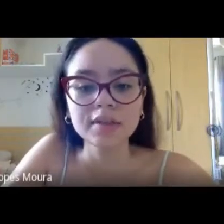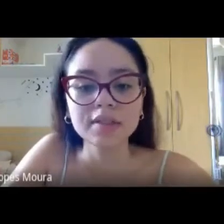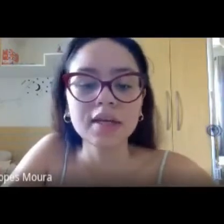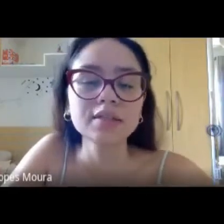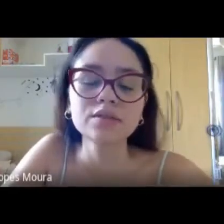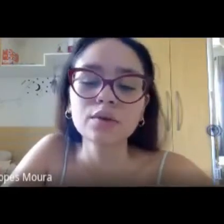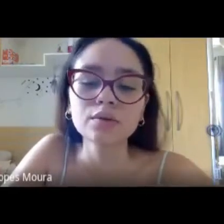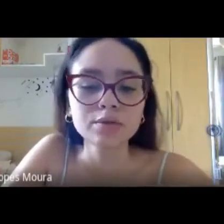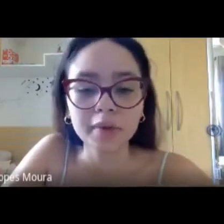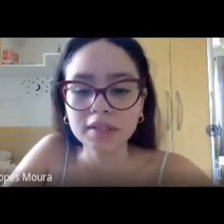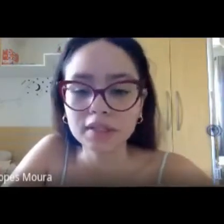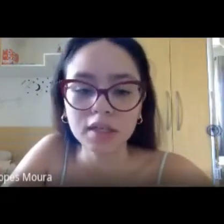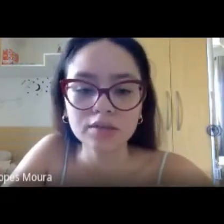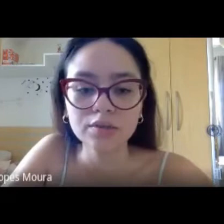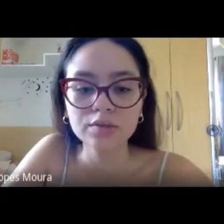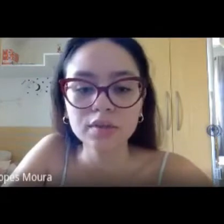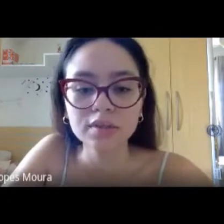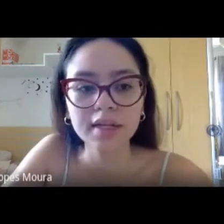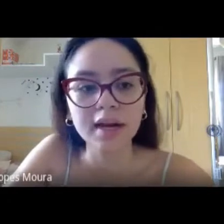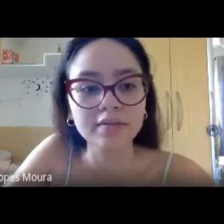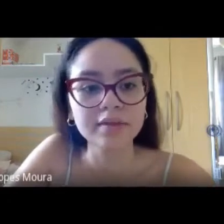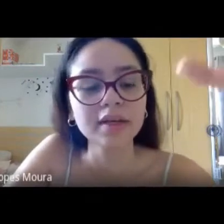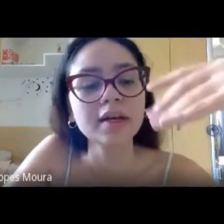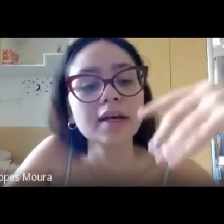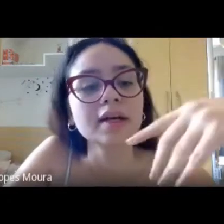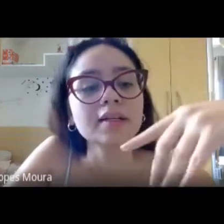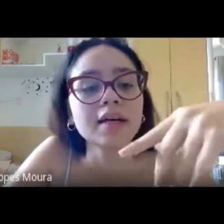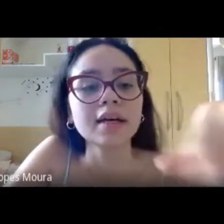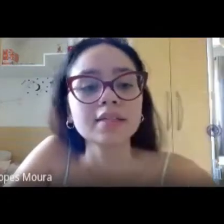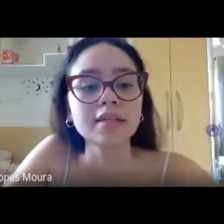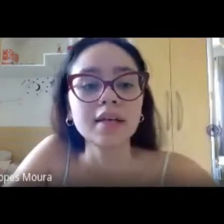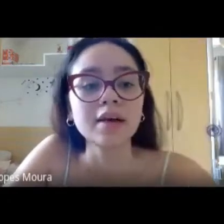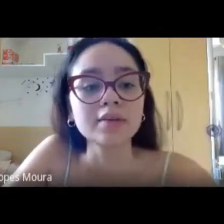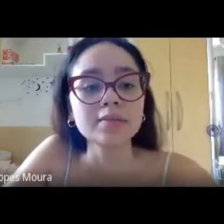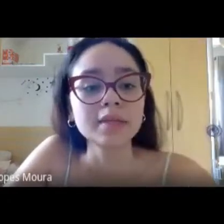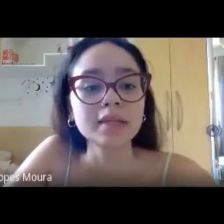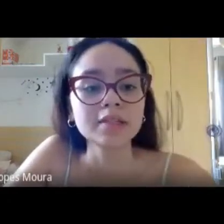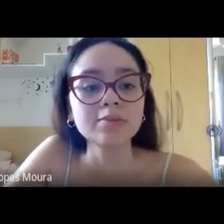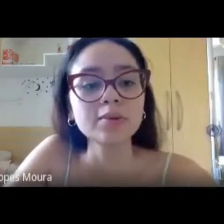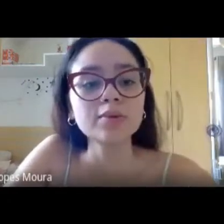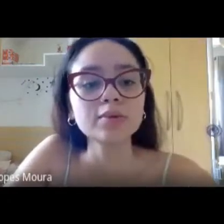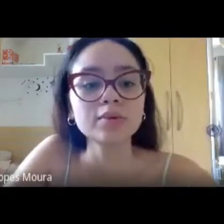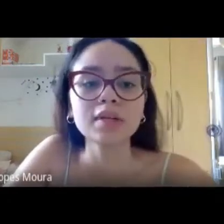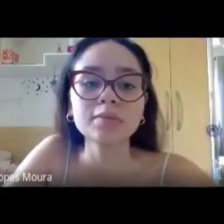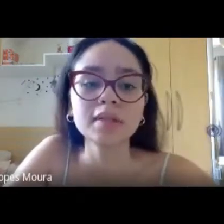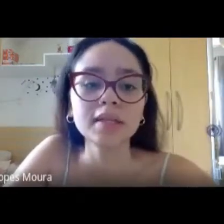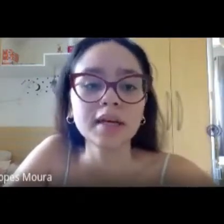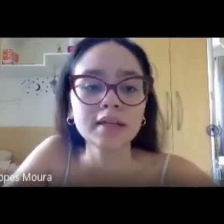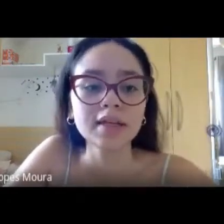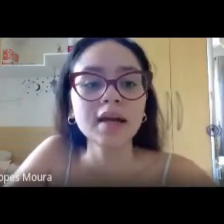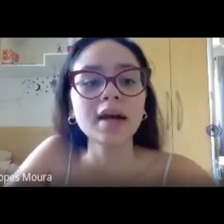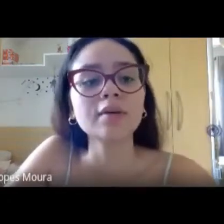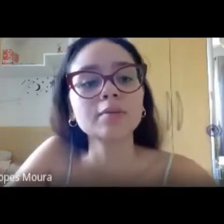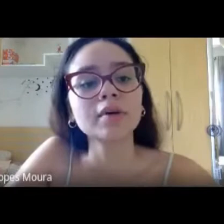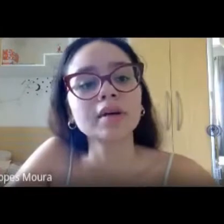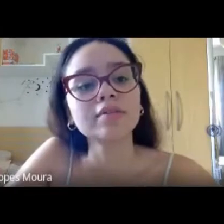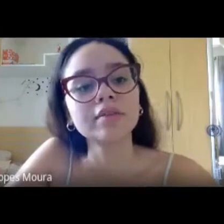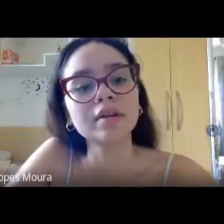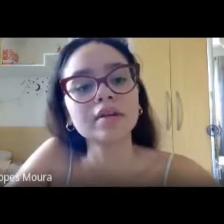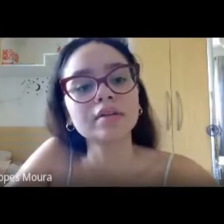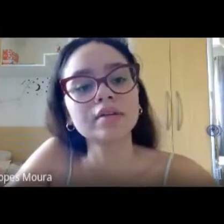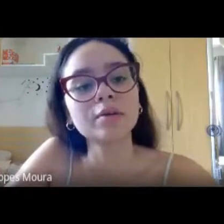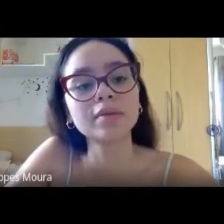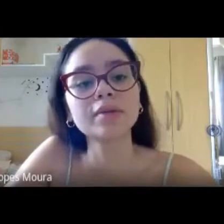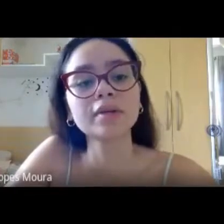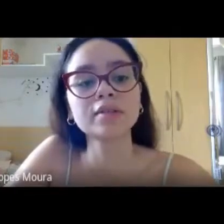investigações iniciais em todos os pacientes com doença grave, que seria a oximetria de pulso, gasometria arterial,